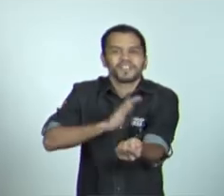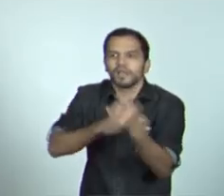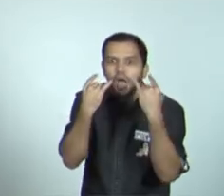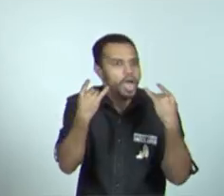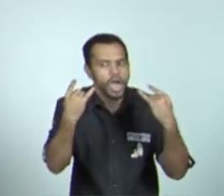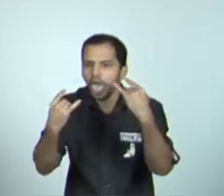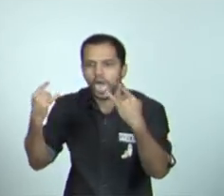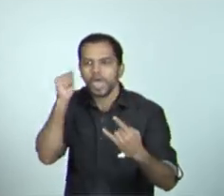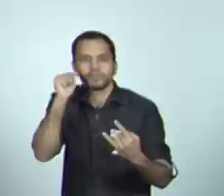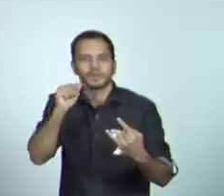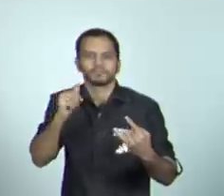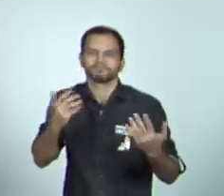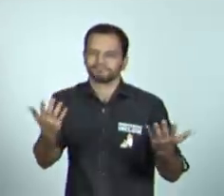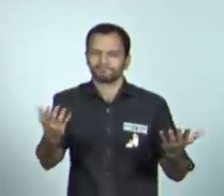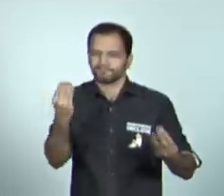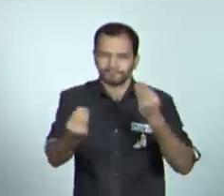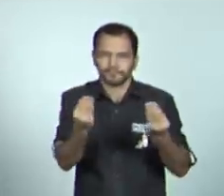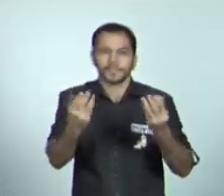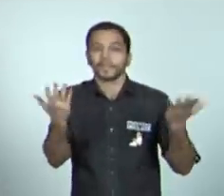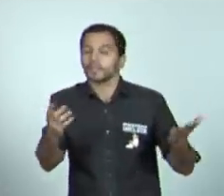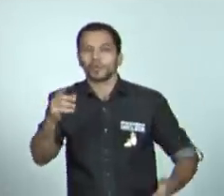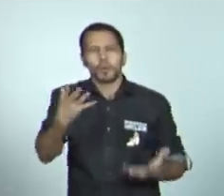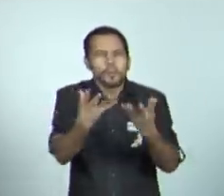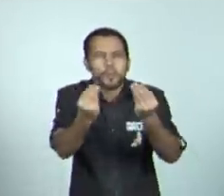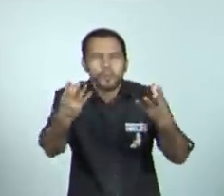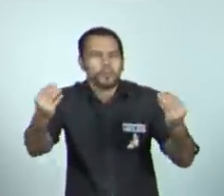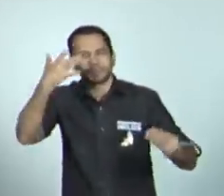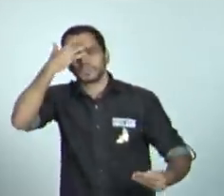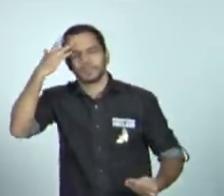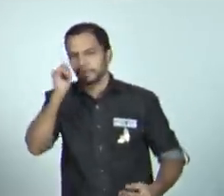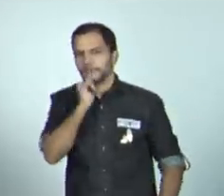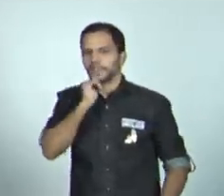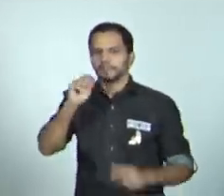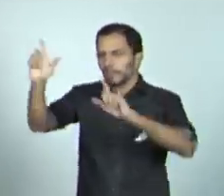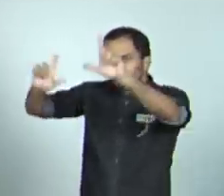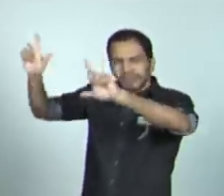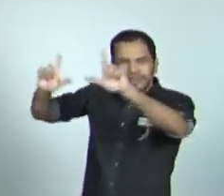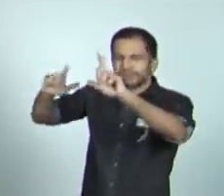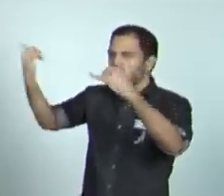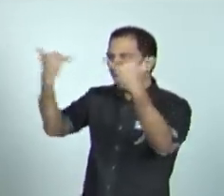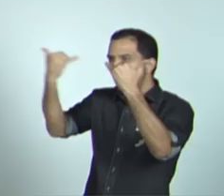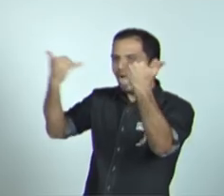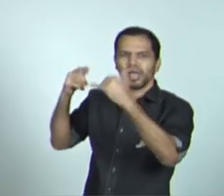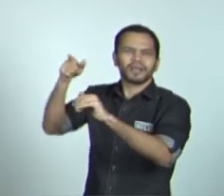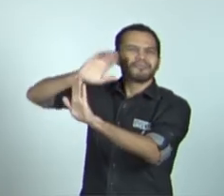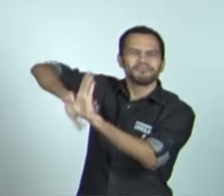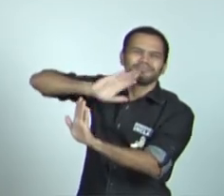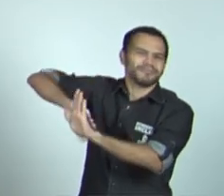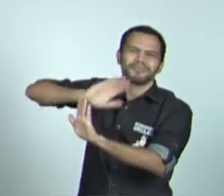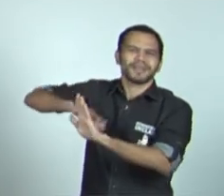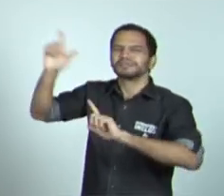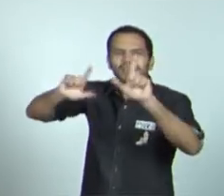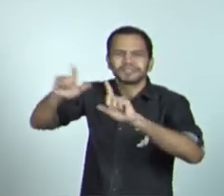queridos quantas pessoas que estão agora escutando uma mídia uma mídia maldosa essa morte